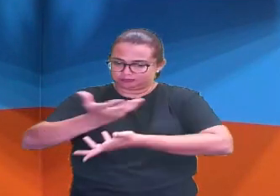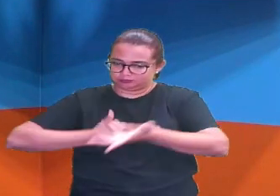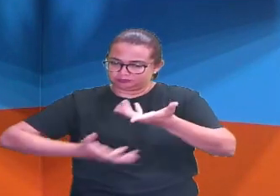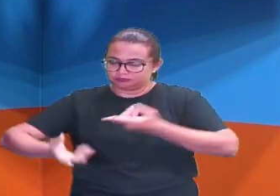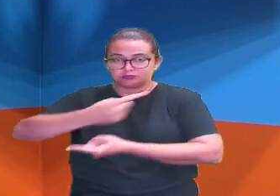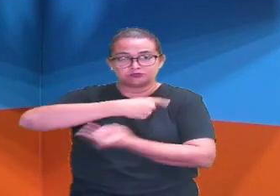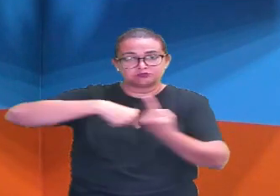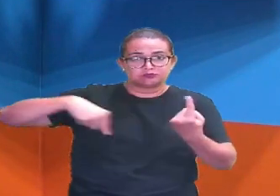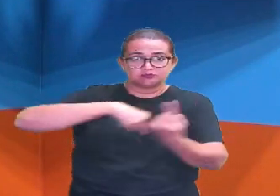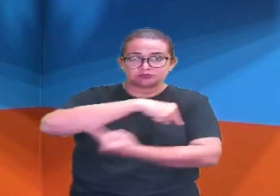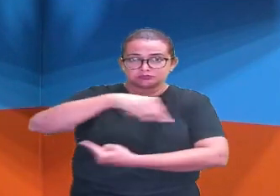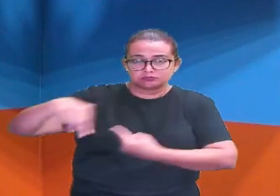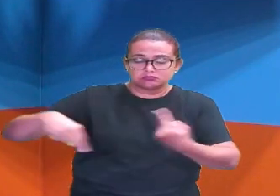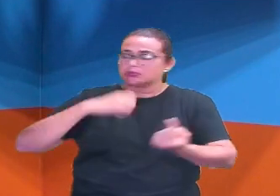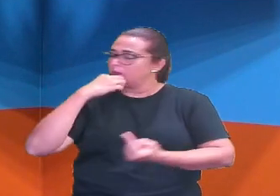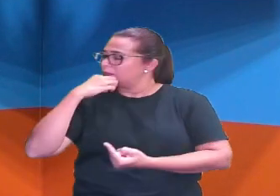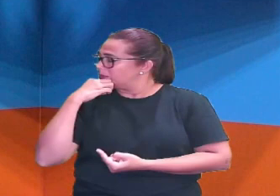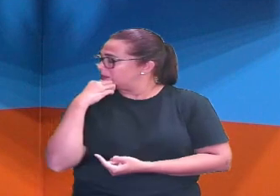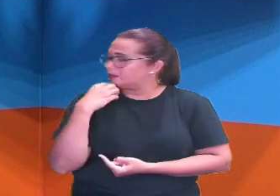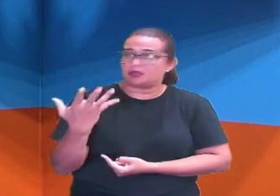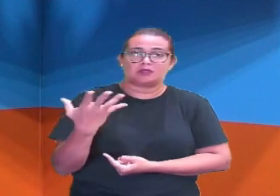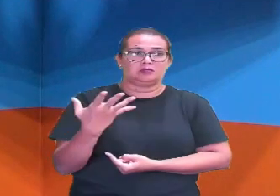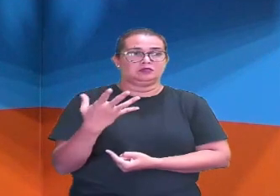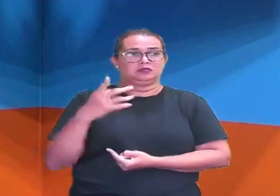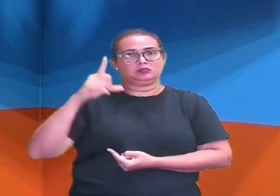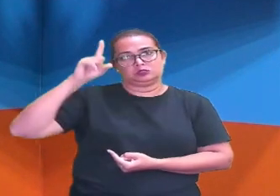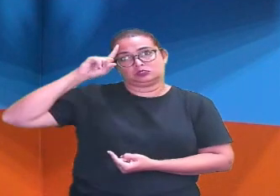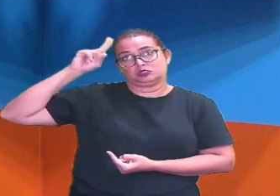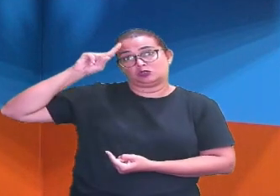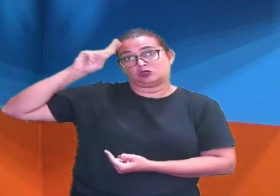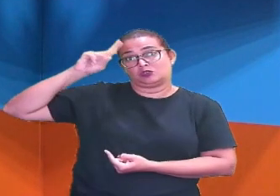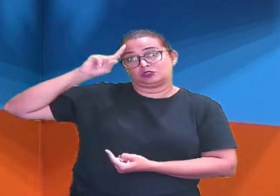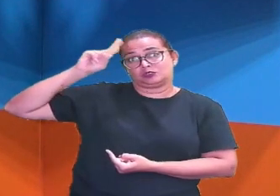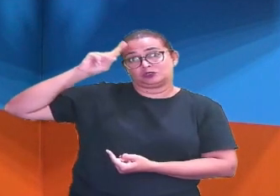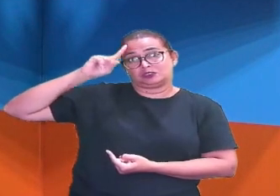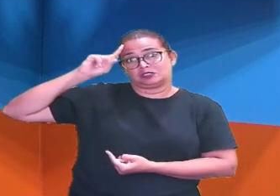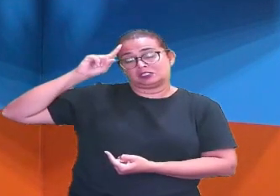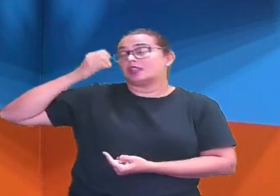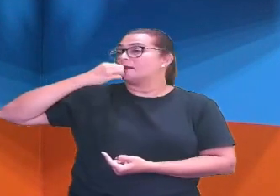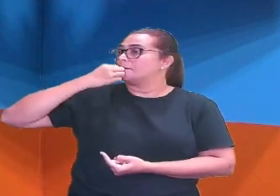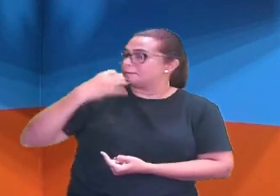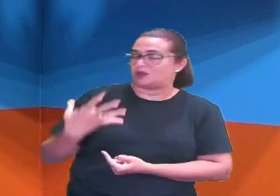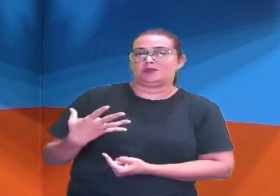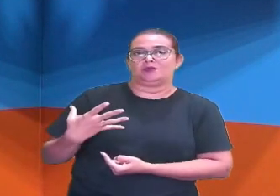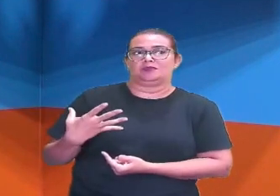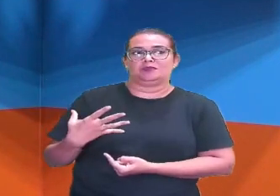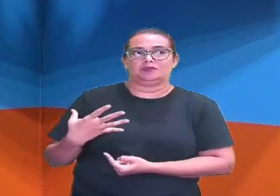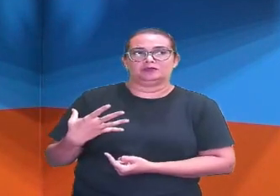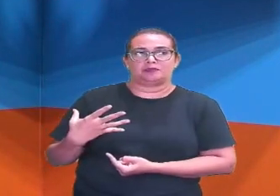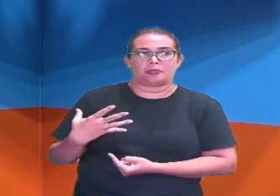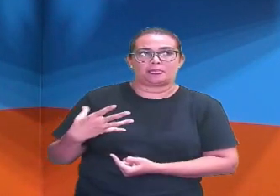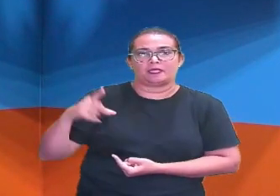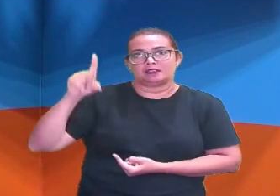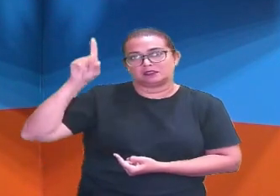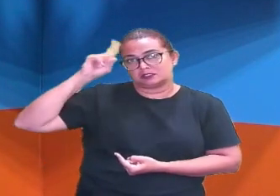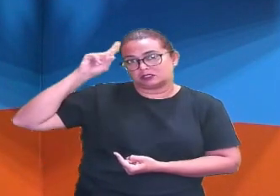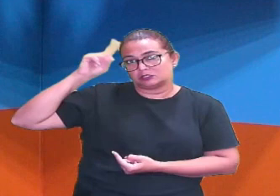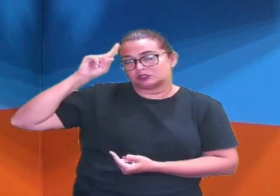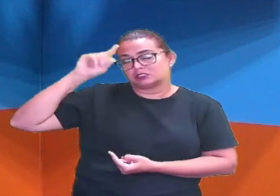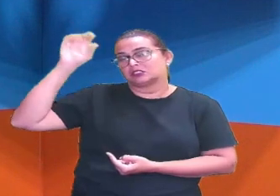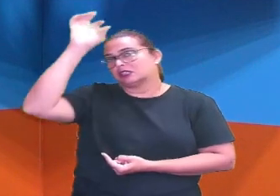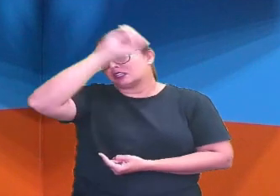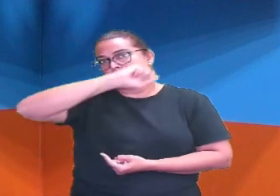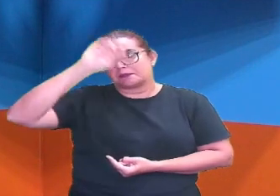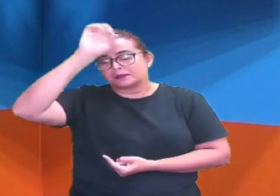Interações entre vocês. Então, todos os dias são bons. Todos os dias